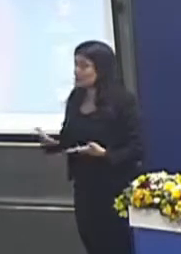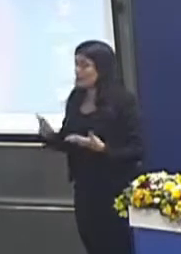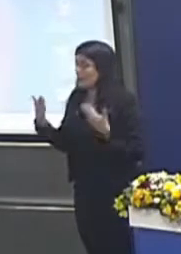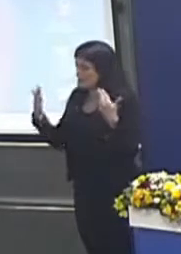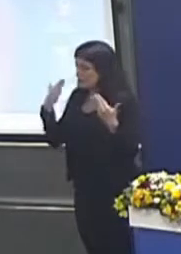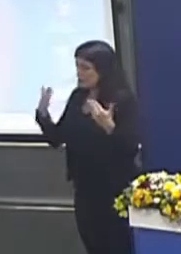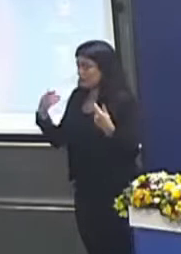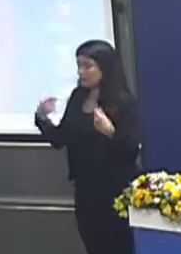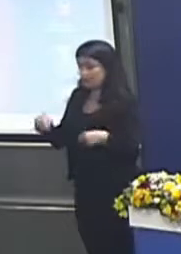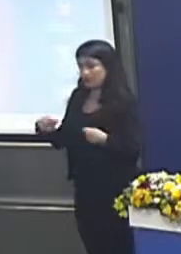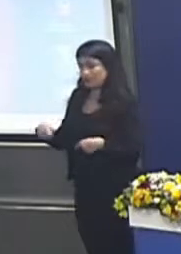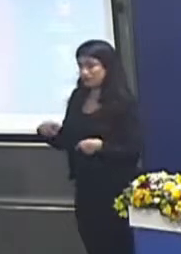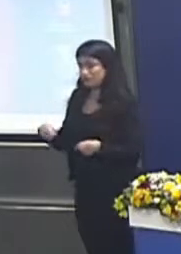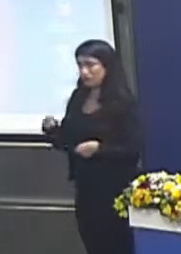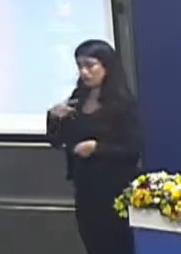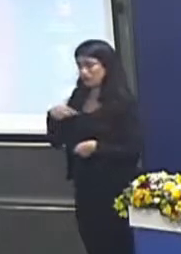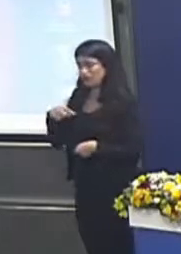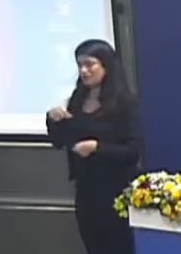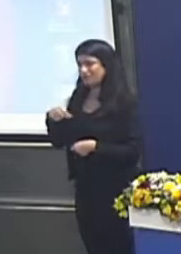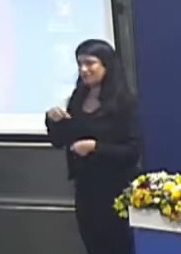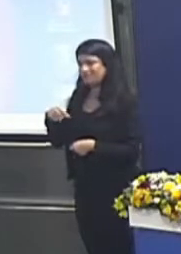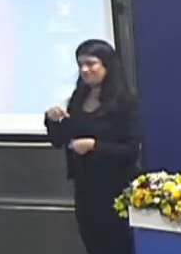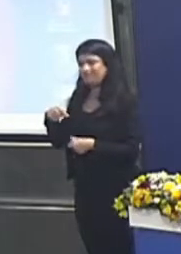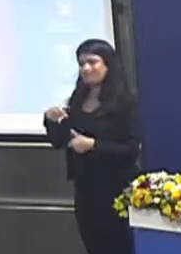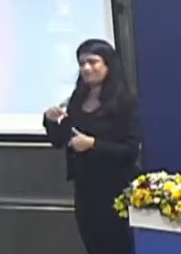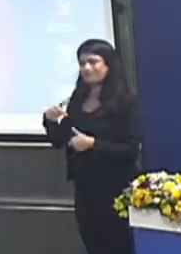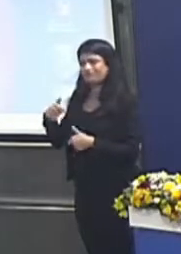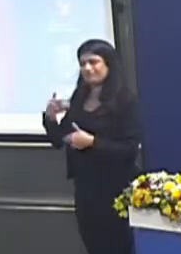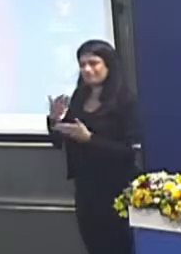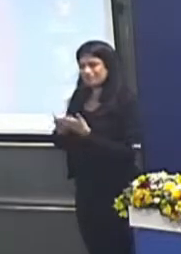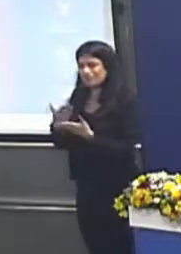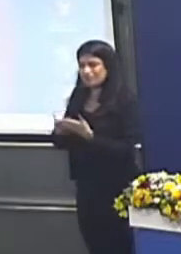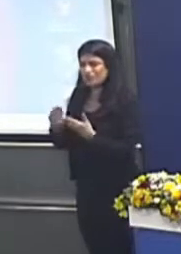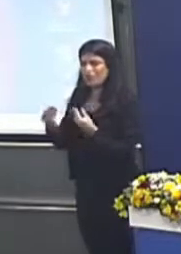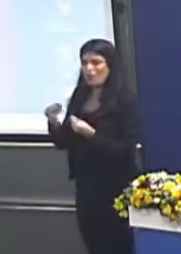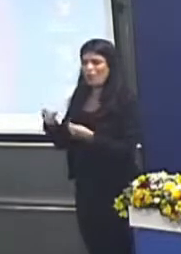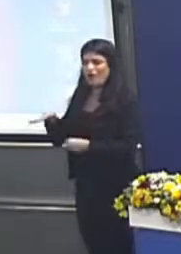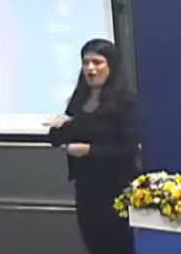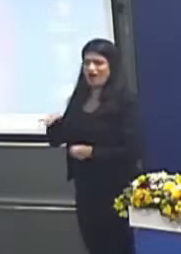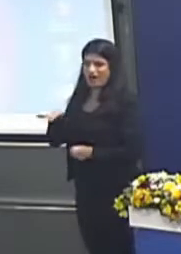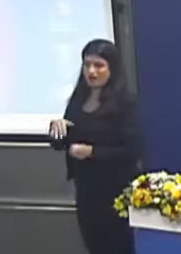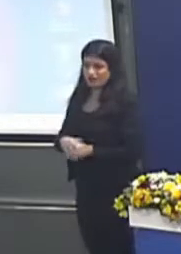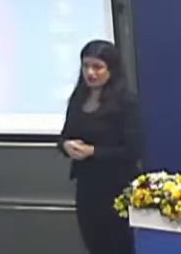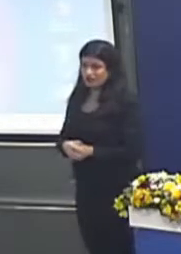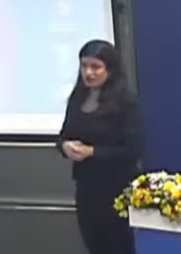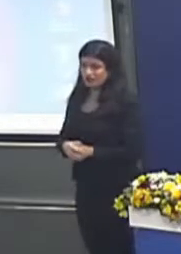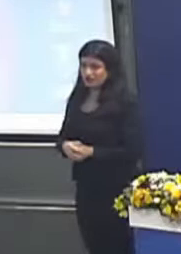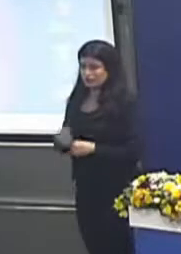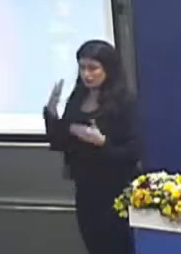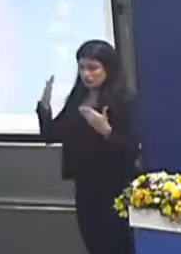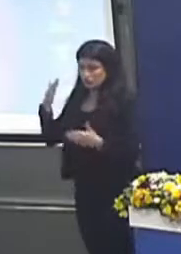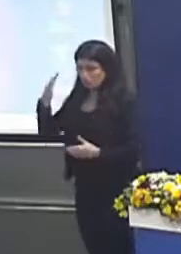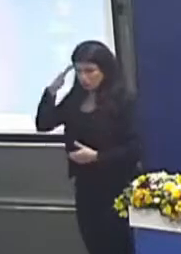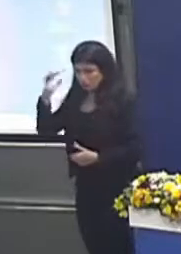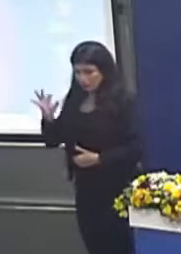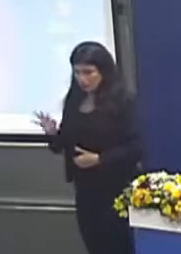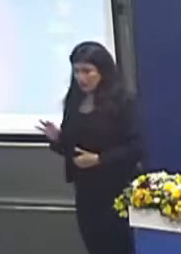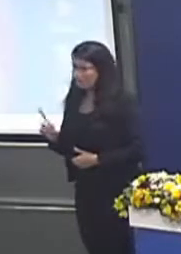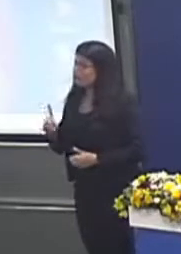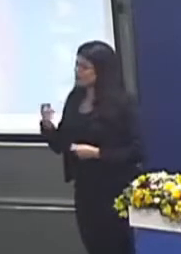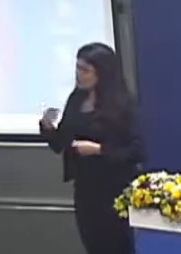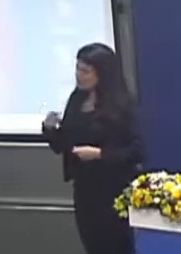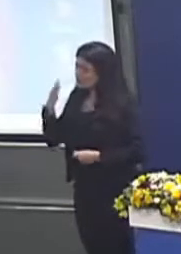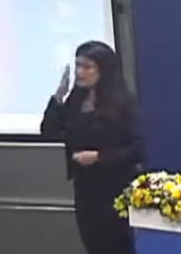tem que estar encarnada com essa realidade. Não tem como você pensar uma psicologia que não entenda e que não olhe para essa